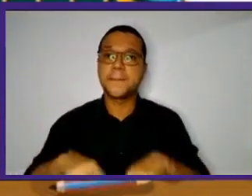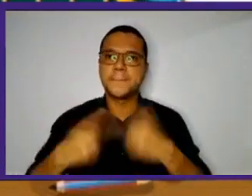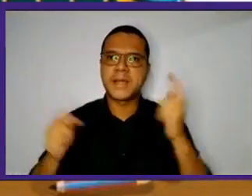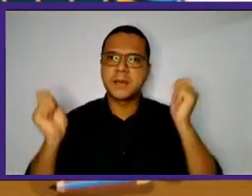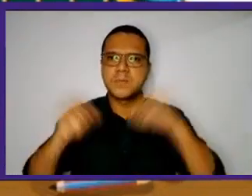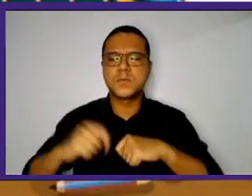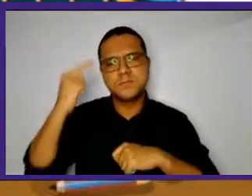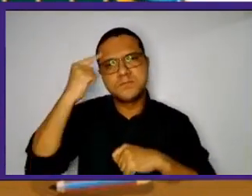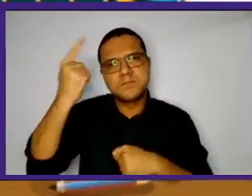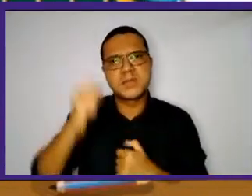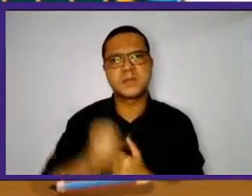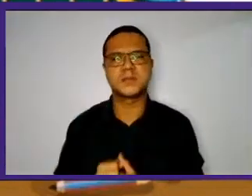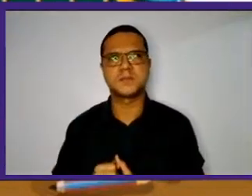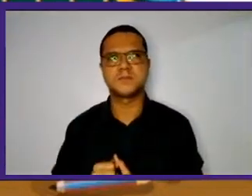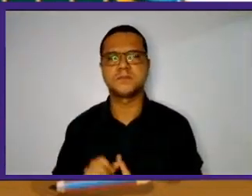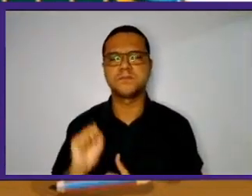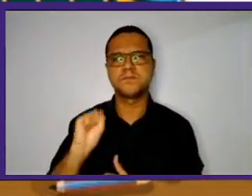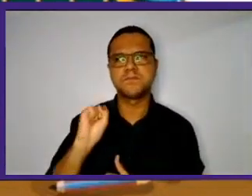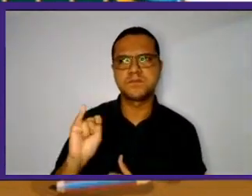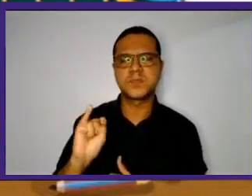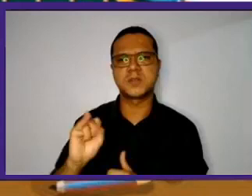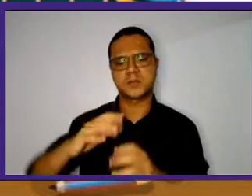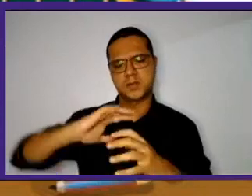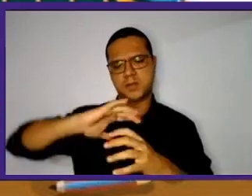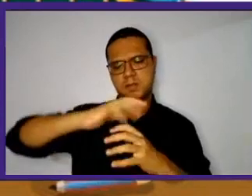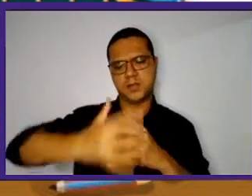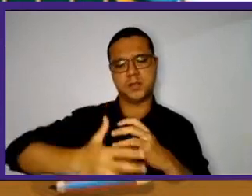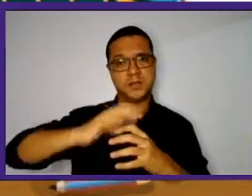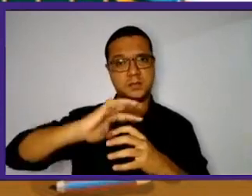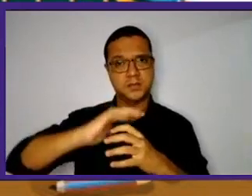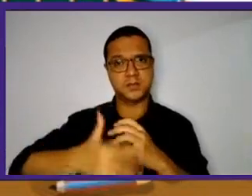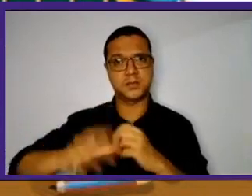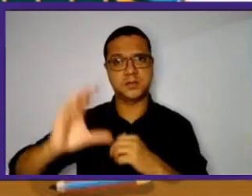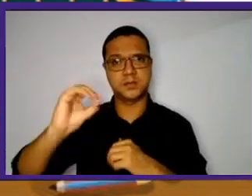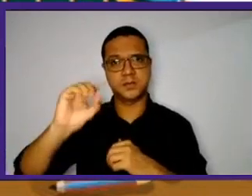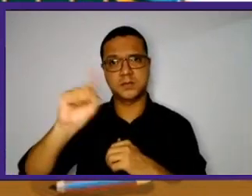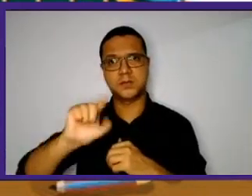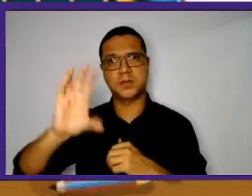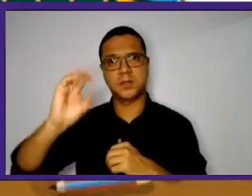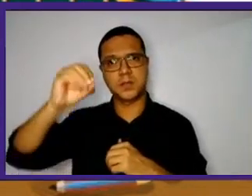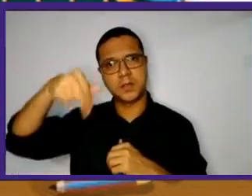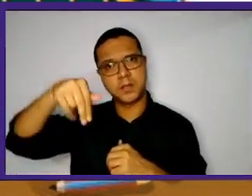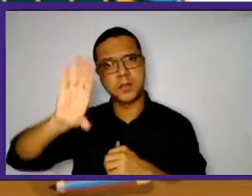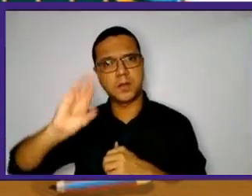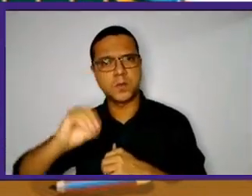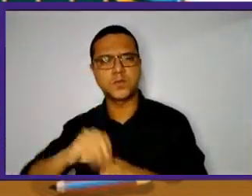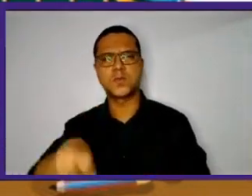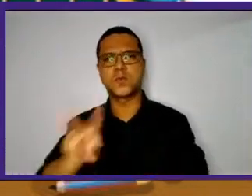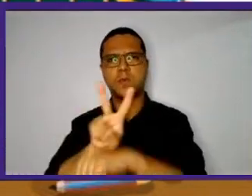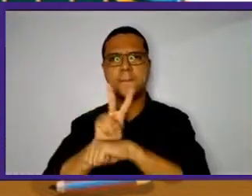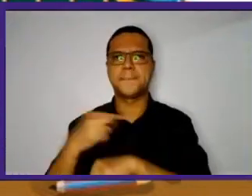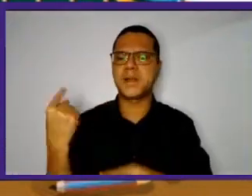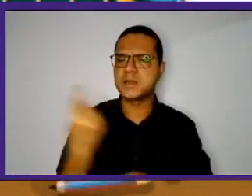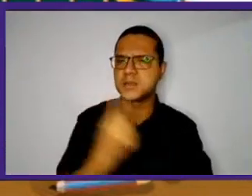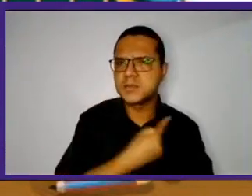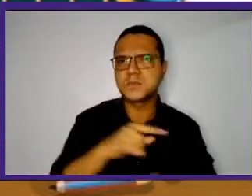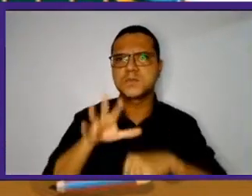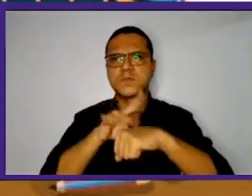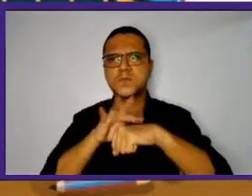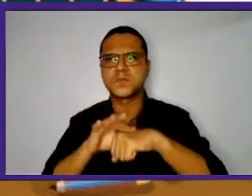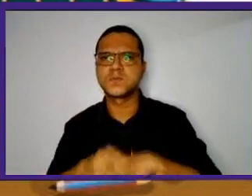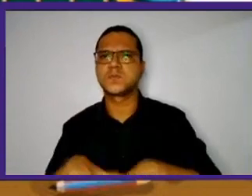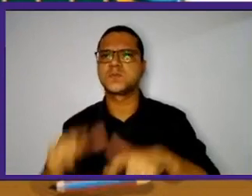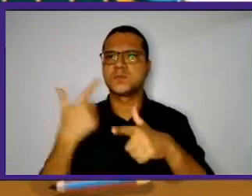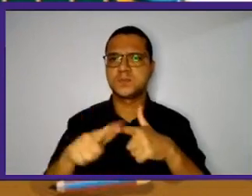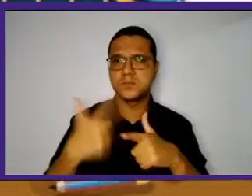vocês podem pensar, poeta, se a camada de ozônio é tudo isso e ela nos protege de doenças de pele, de problemas